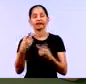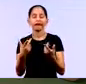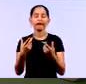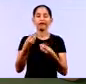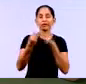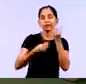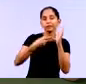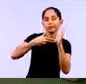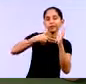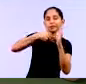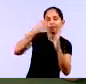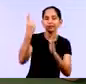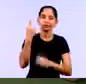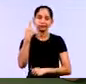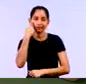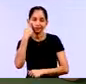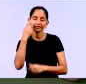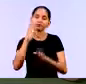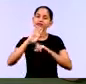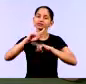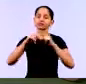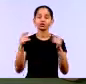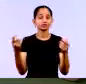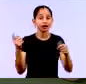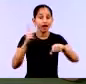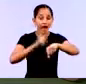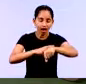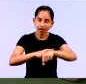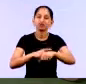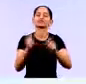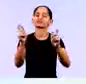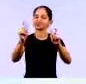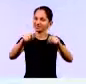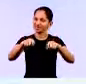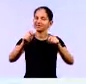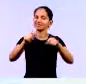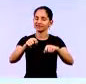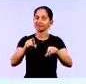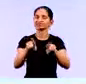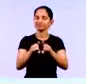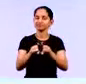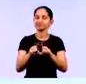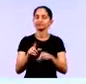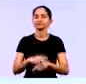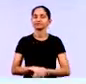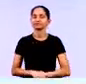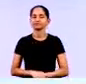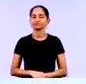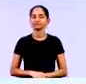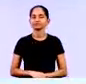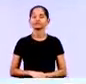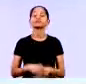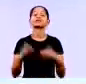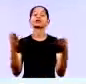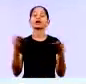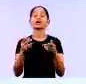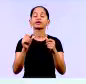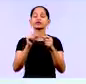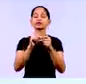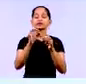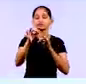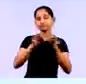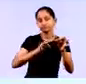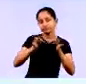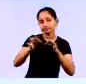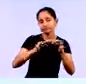posso perder esse momento aqui com vocês. Ok, gente? Vamos lá. Orçamento de mão de obra. Com